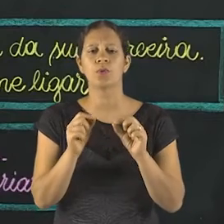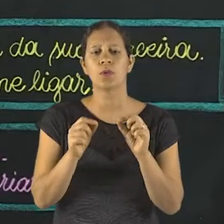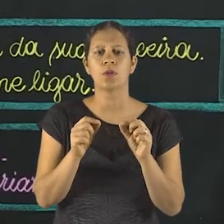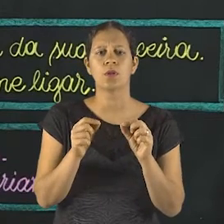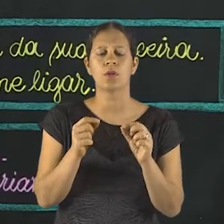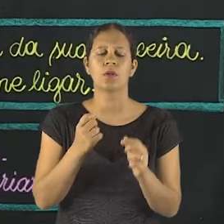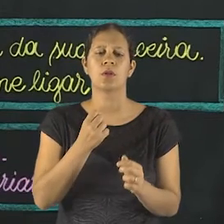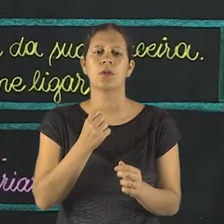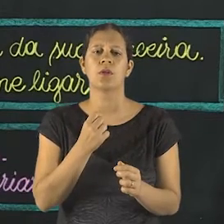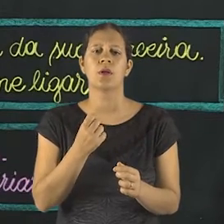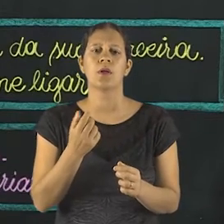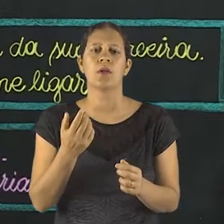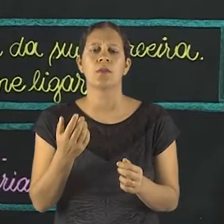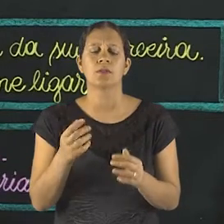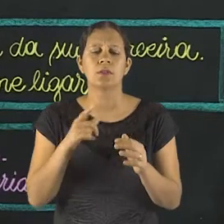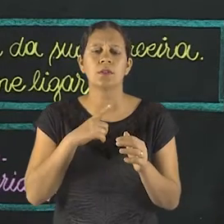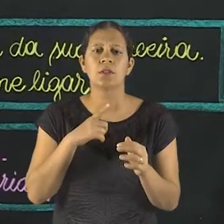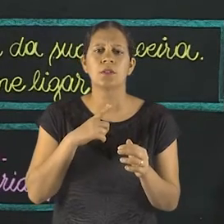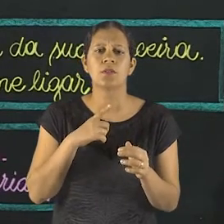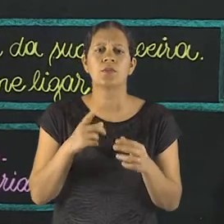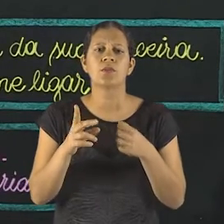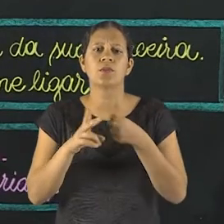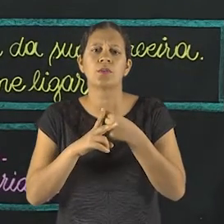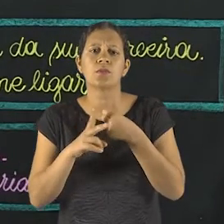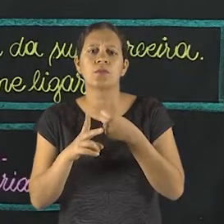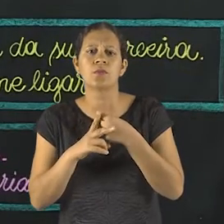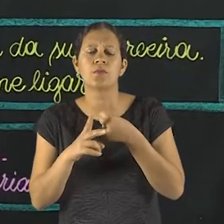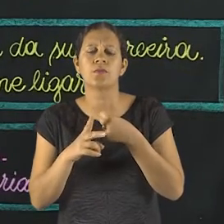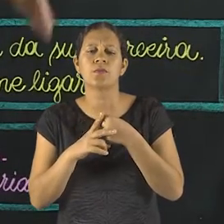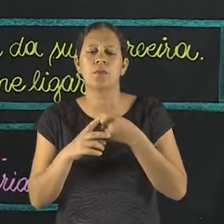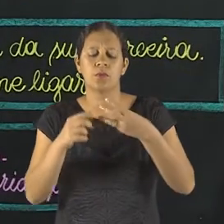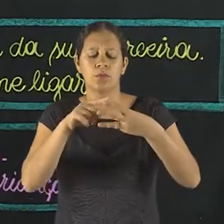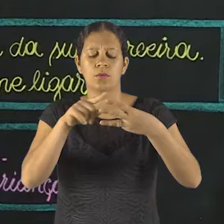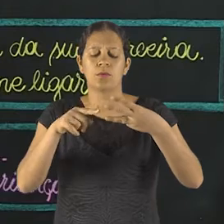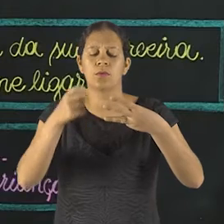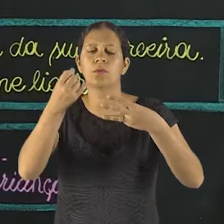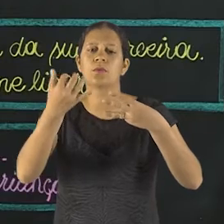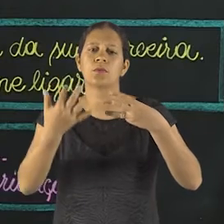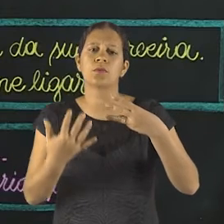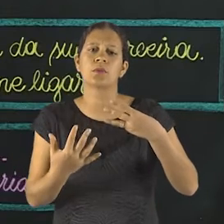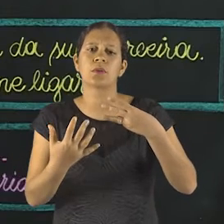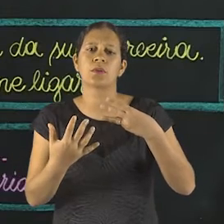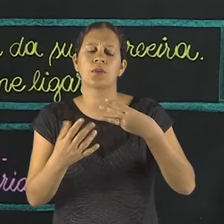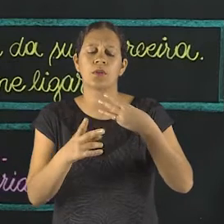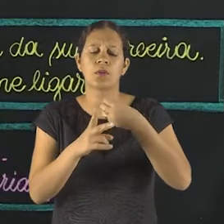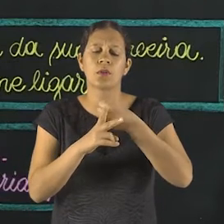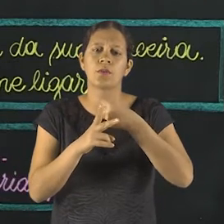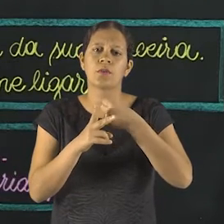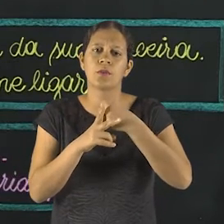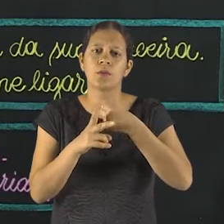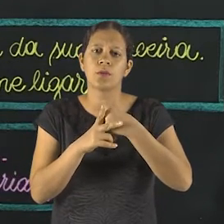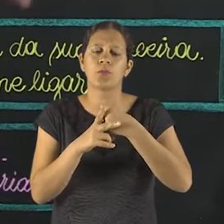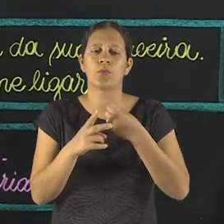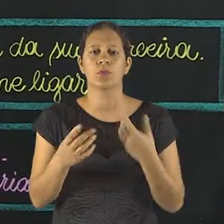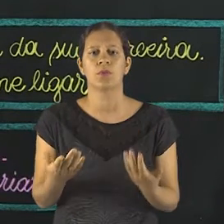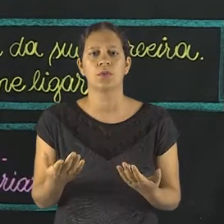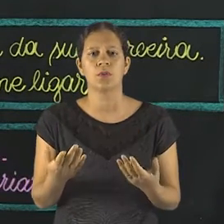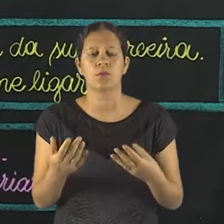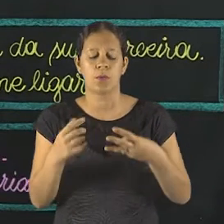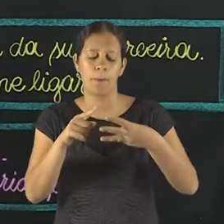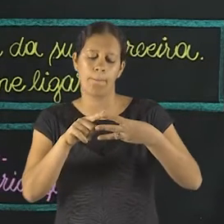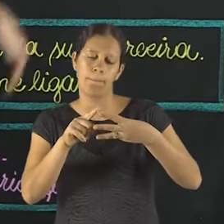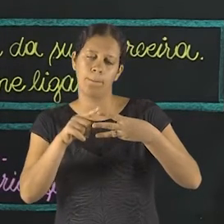formas nominais do verbo porque, quando colocados nessas formas, os verbos ganham propriedades nominais.